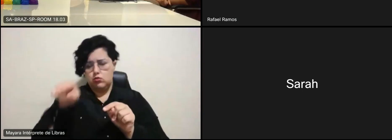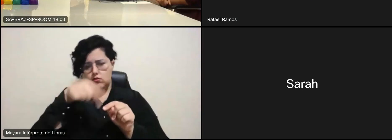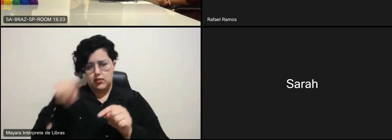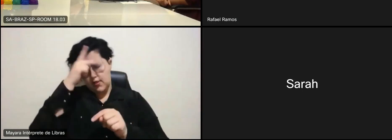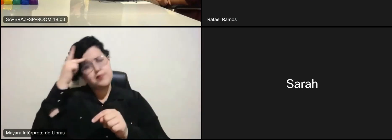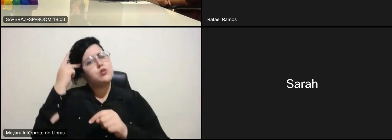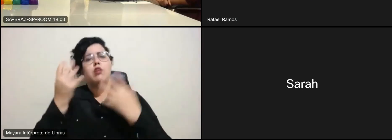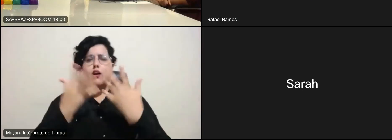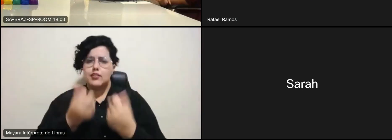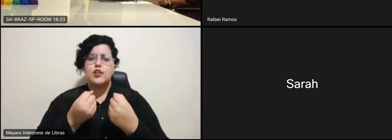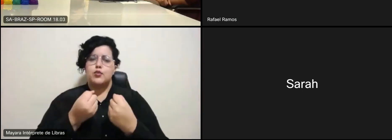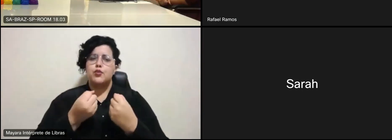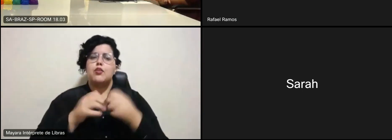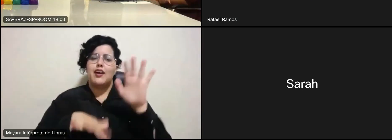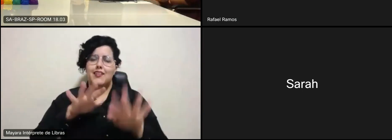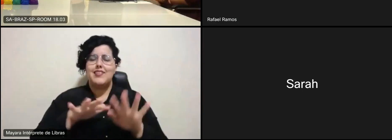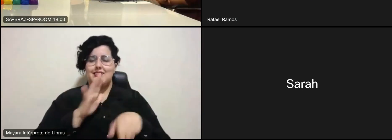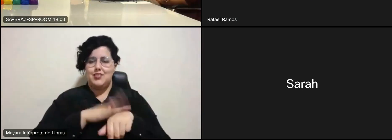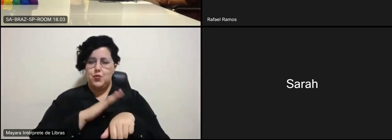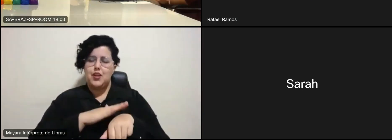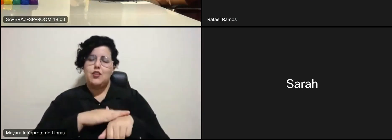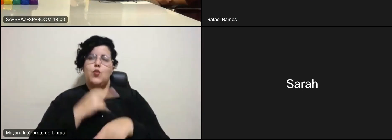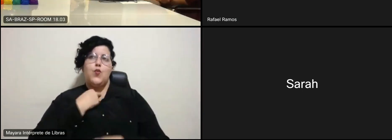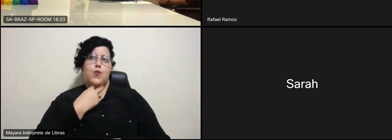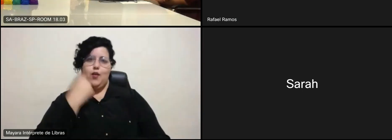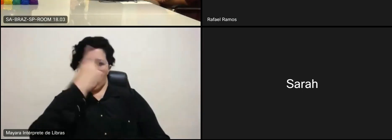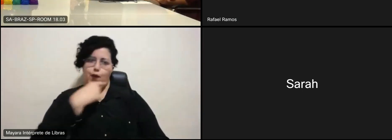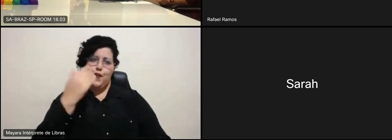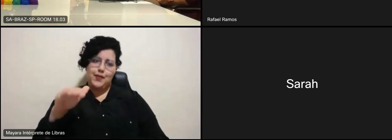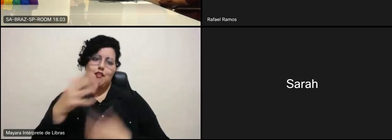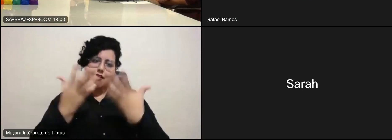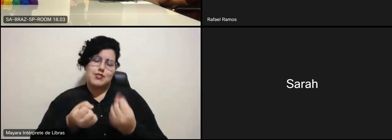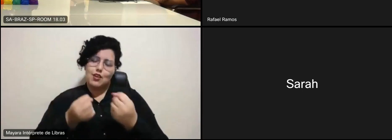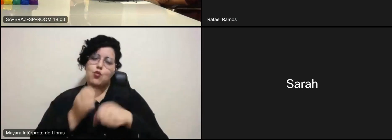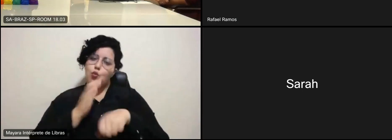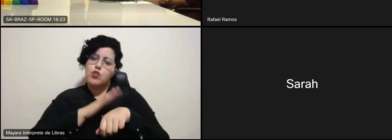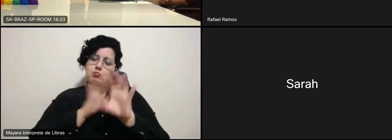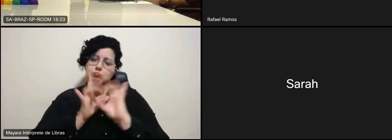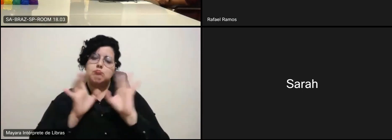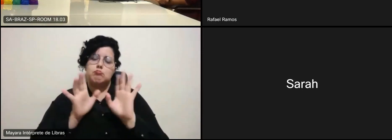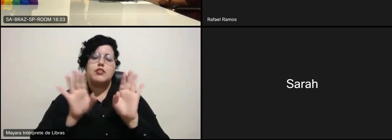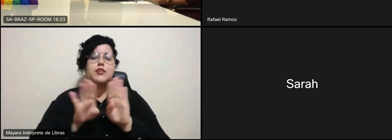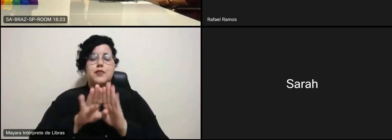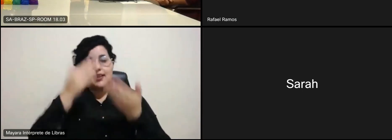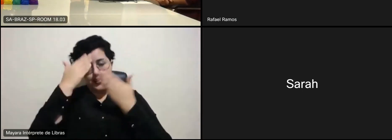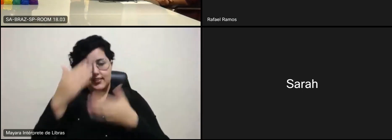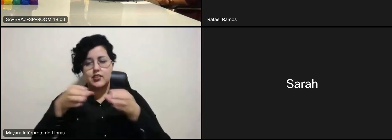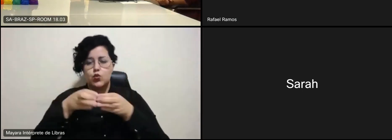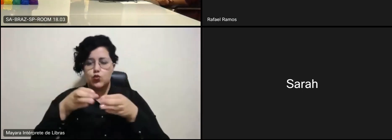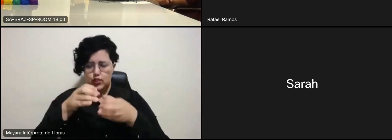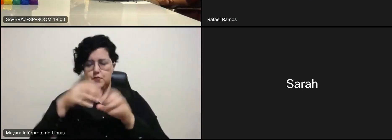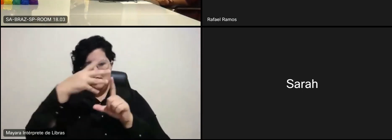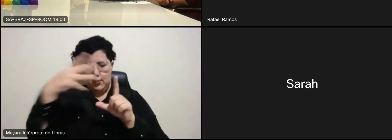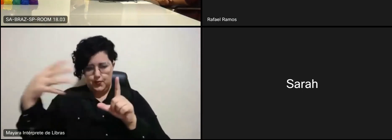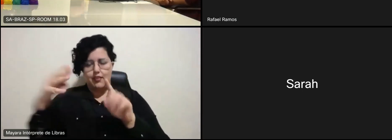que a gente, né, às vezes se afasta um pouquinho ali do dia a dia para poder falar sobre diversidade. Agradecer muito o time do Pride, porque acho que é